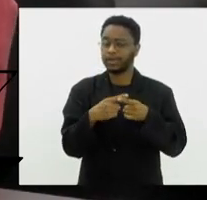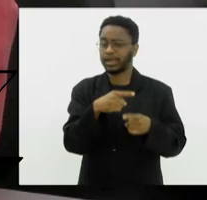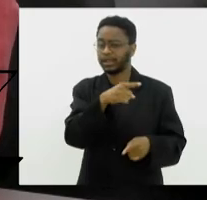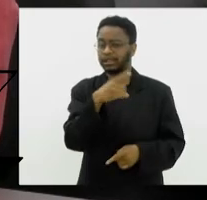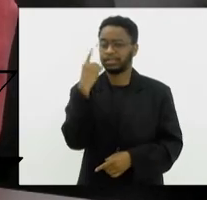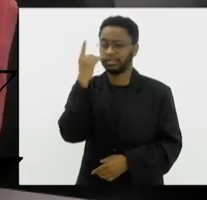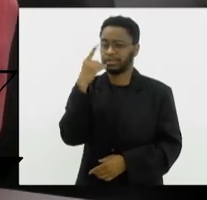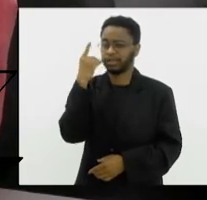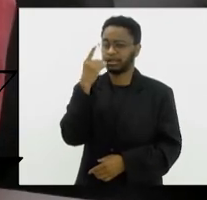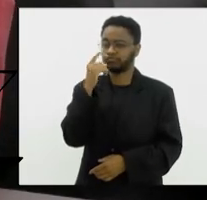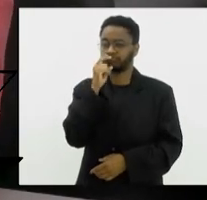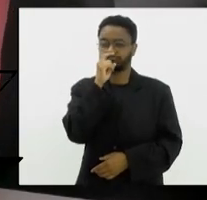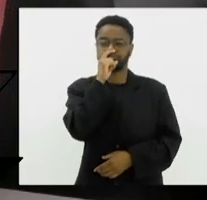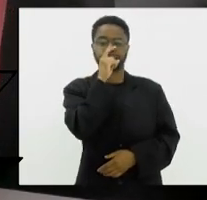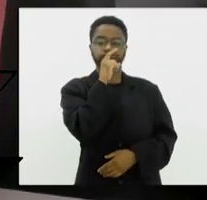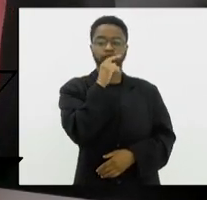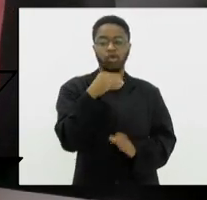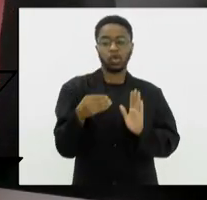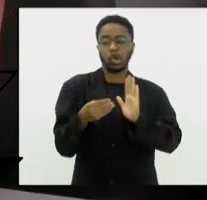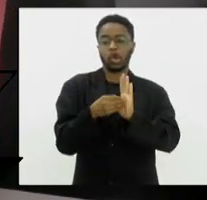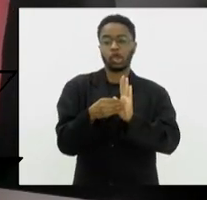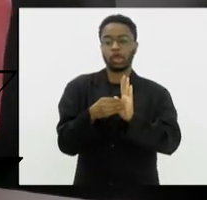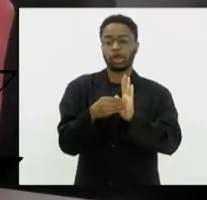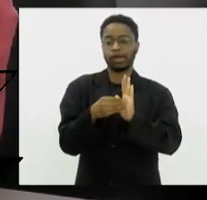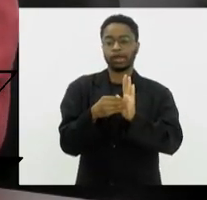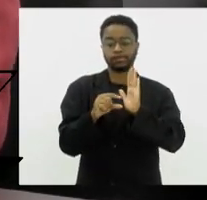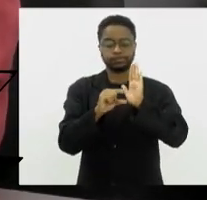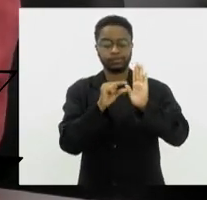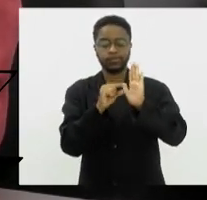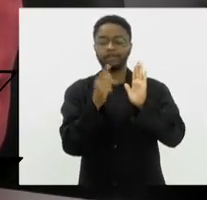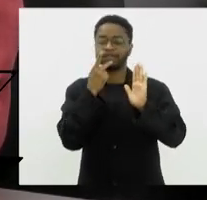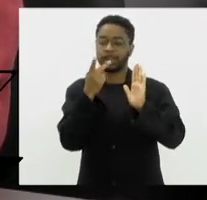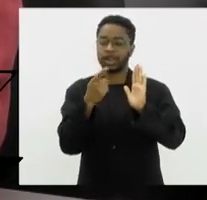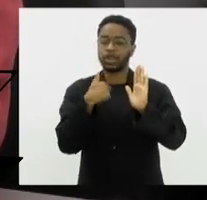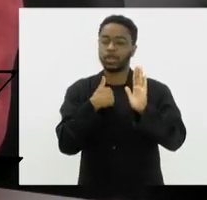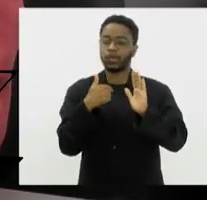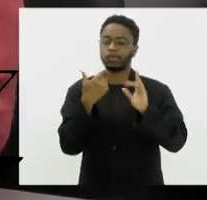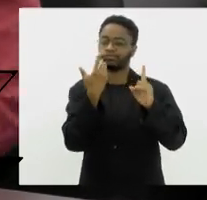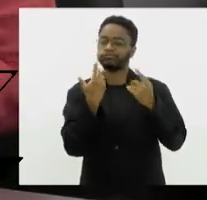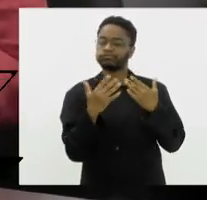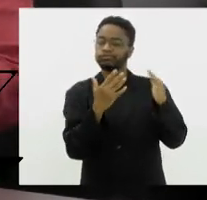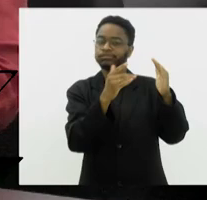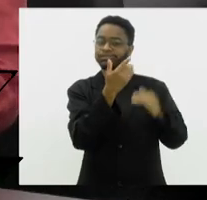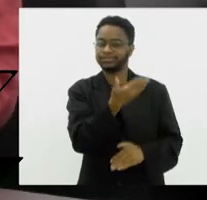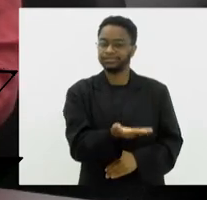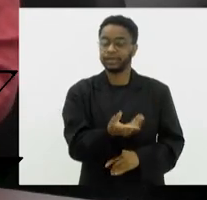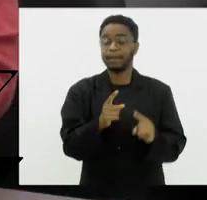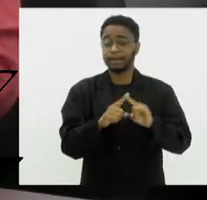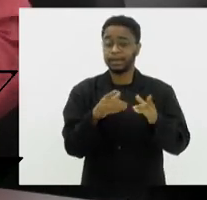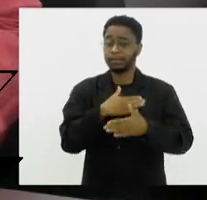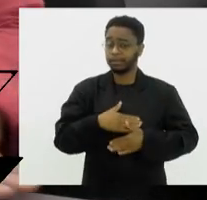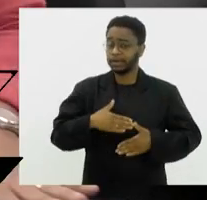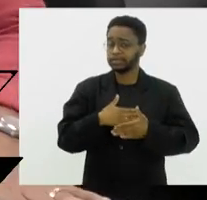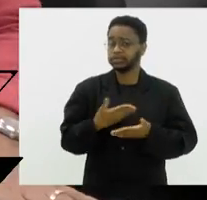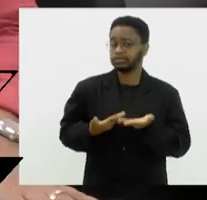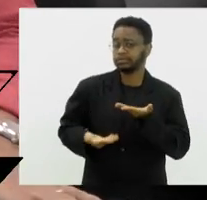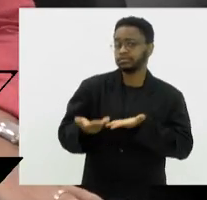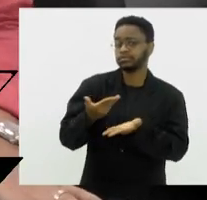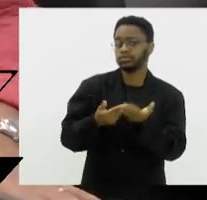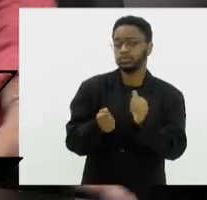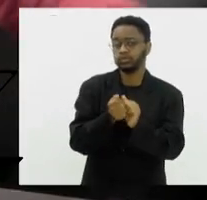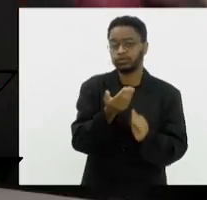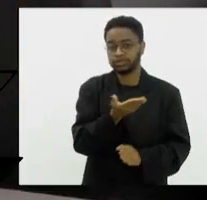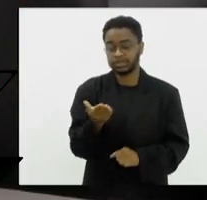Amorim vai botar notinha dizendo que eu elogiei ele. Não. Né? Não. Mas foi um prazer conviver aqui com Vossa Excelência. A minha